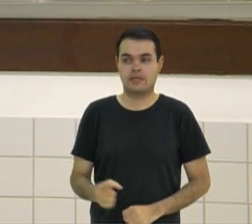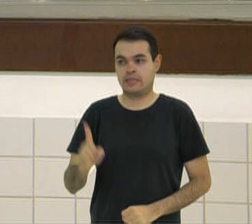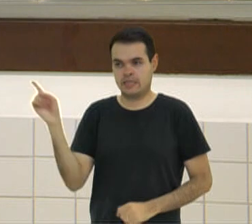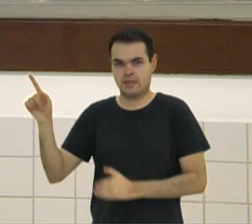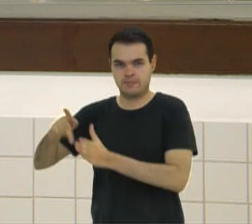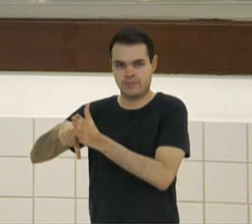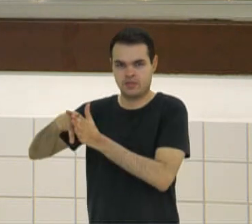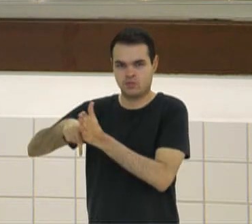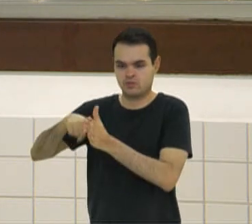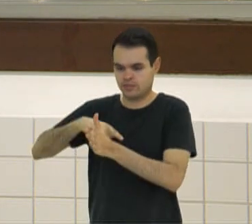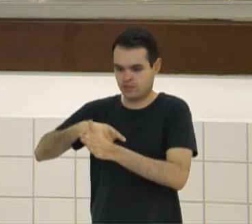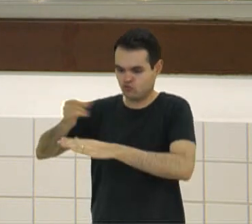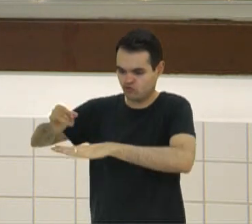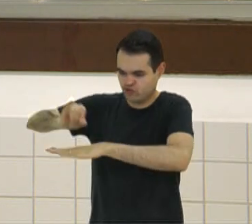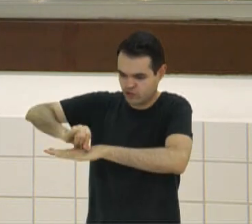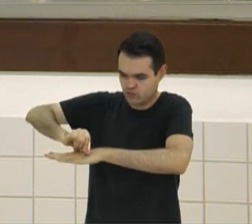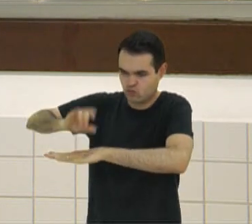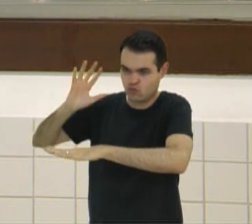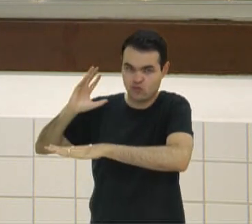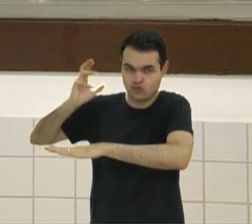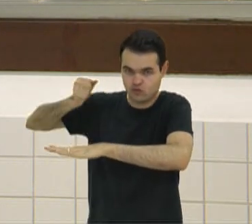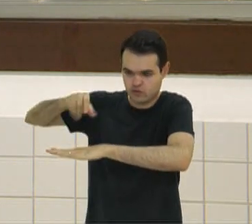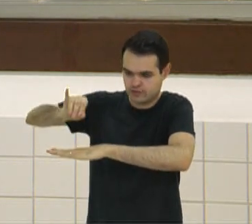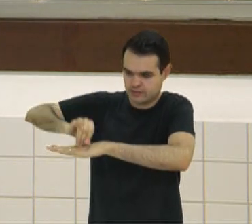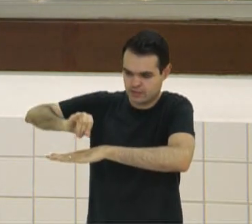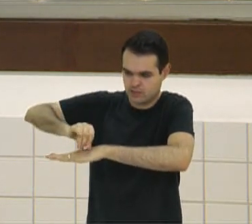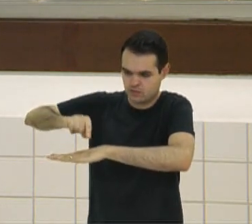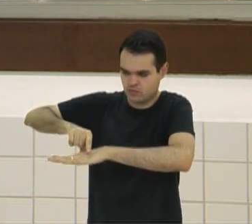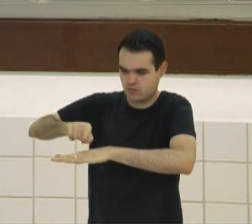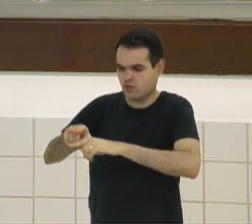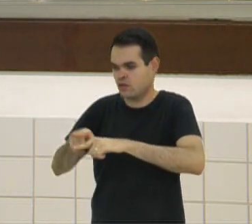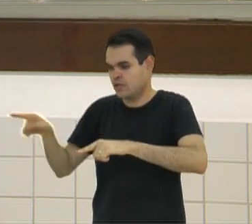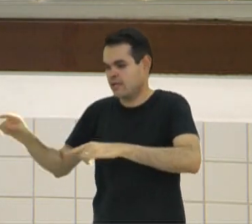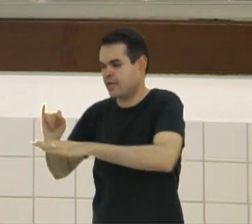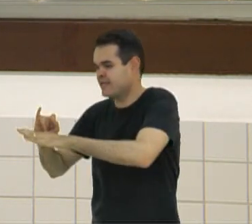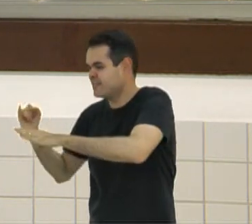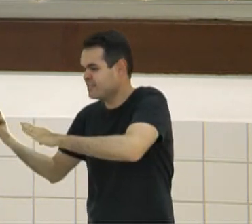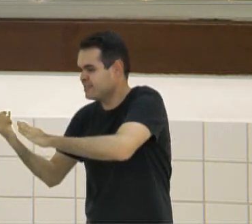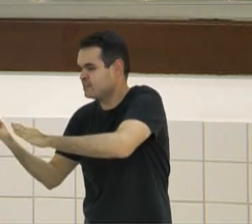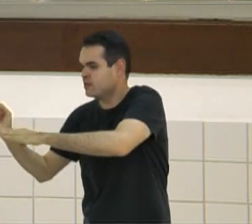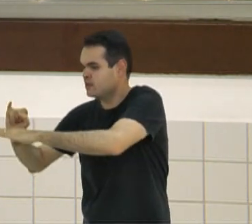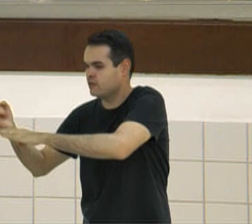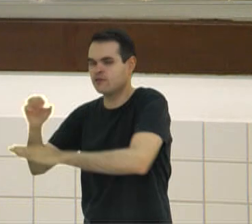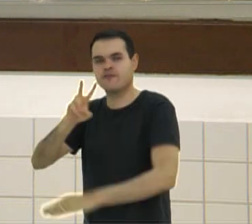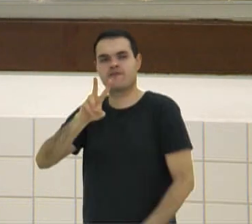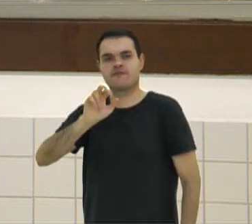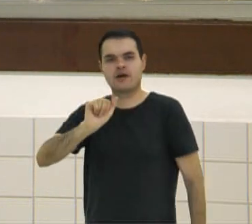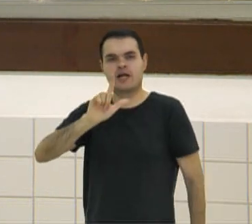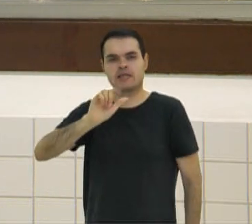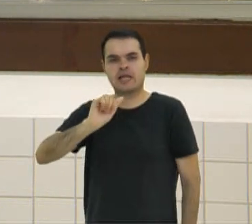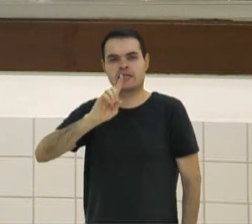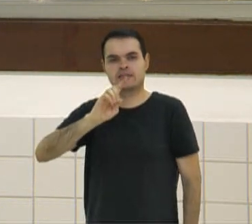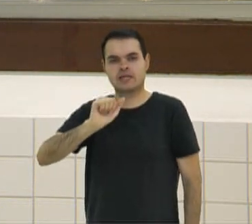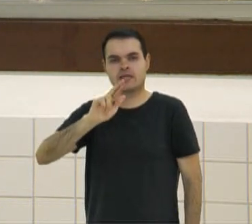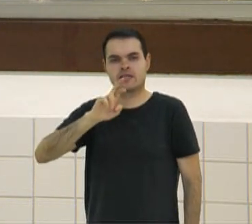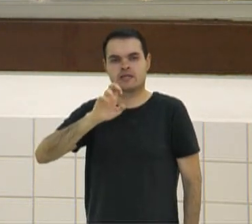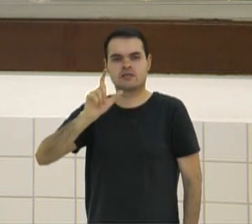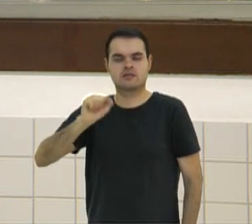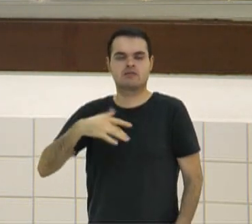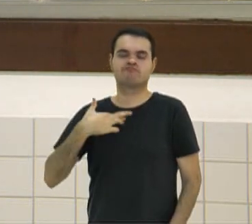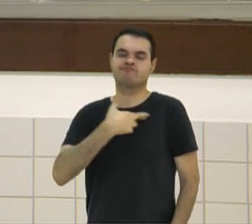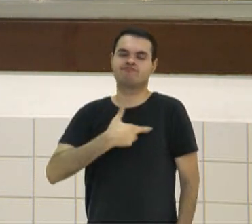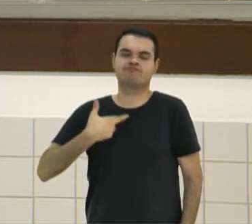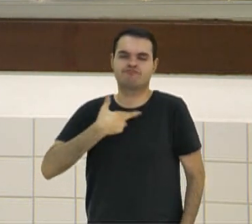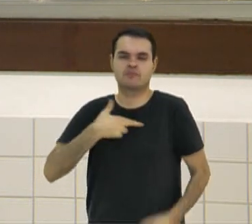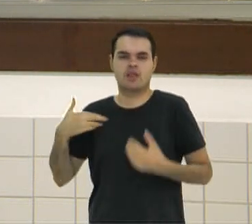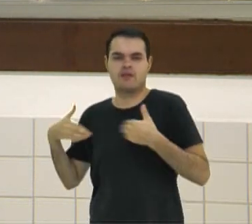a cidade, o centro histórico, até a parte da Ilha dos Valadares, né? É bastante romântico, o pessoal lá levando a